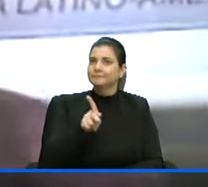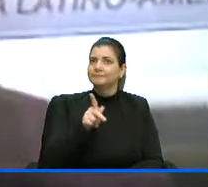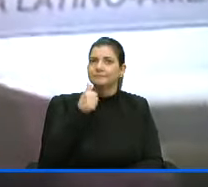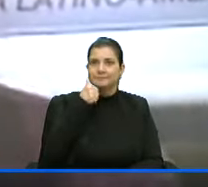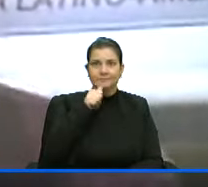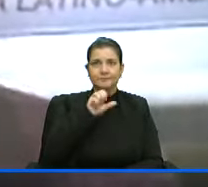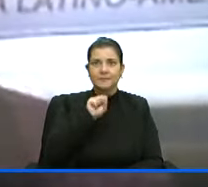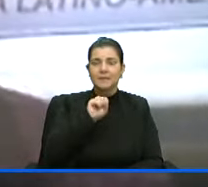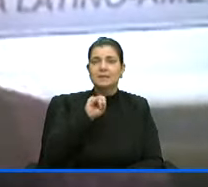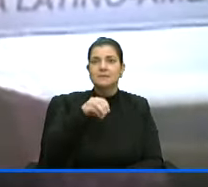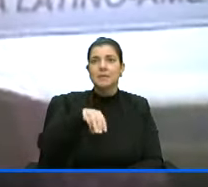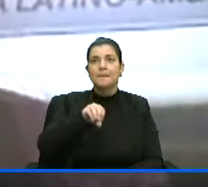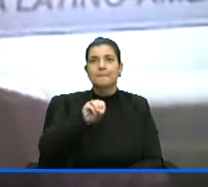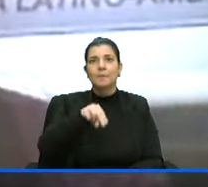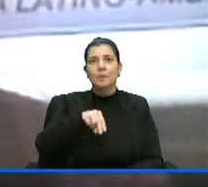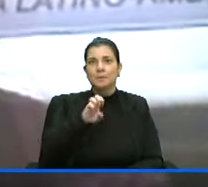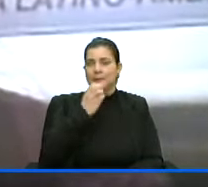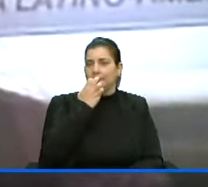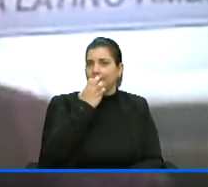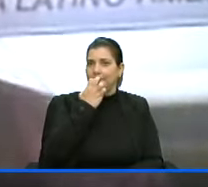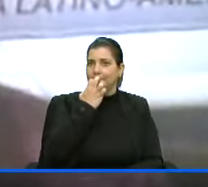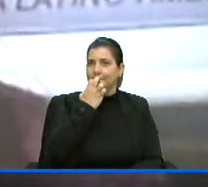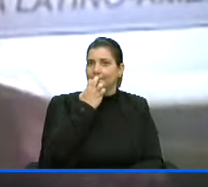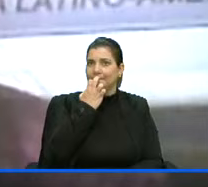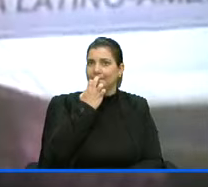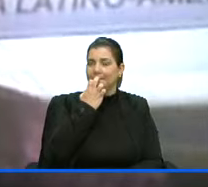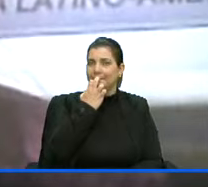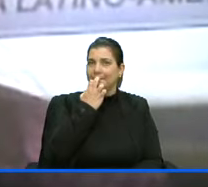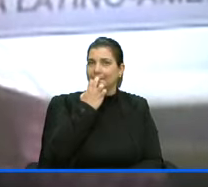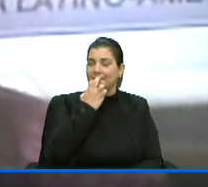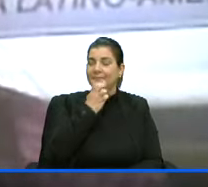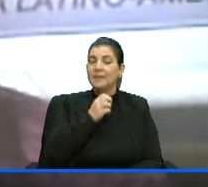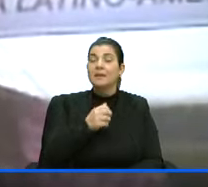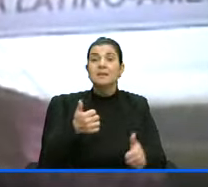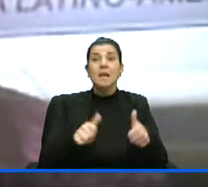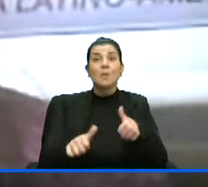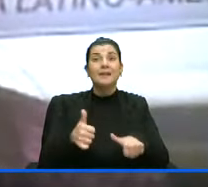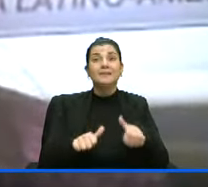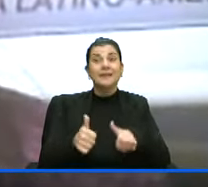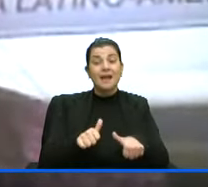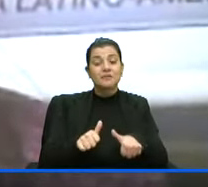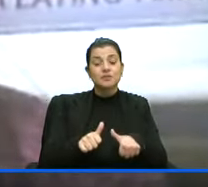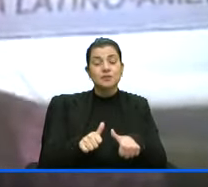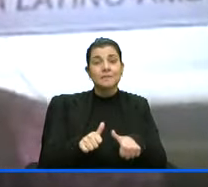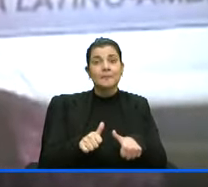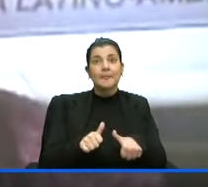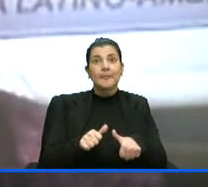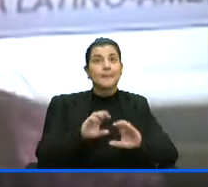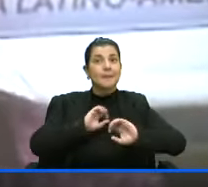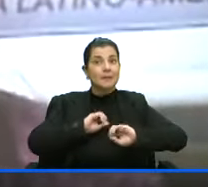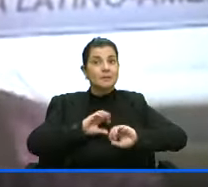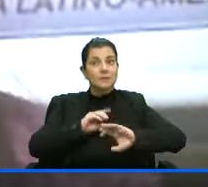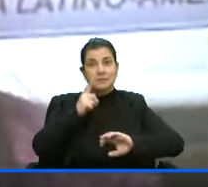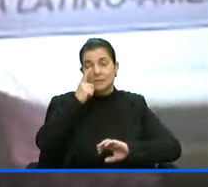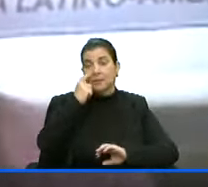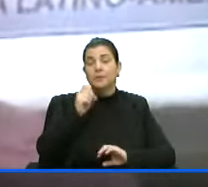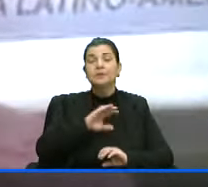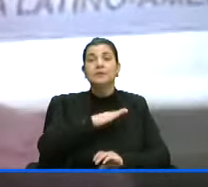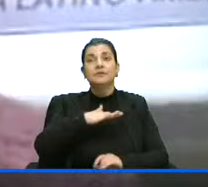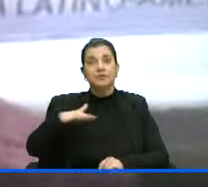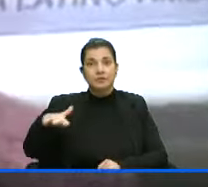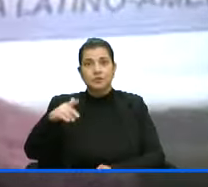né, dos indicadores da qualidade. E um dos indicadores de qualidade da educação infantil, inclusive está naquele documento, Indicadores